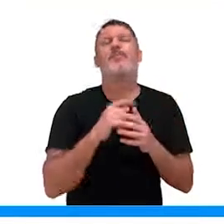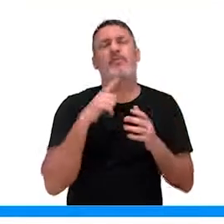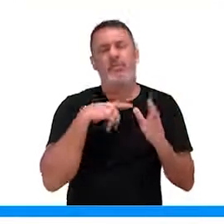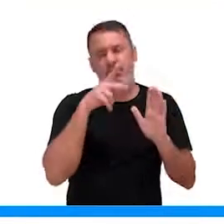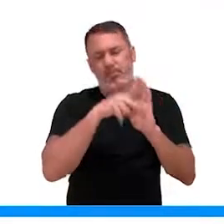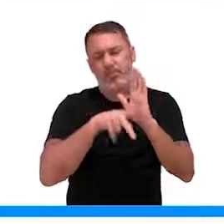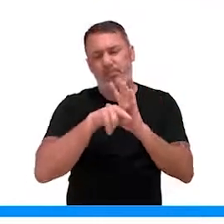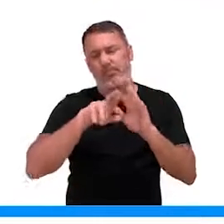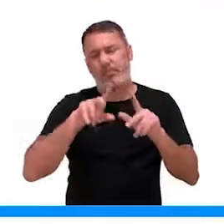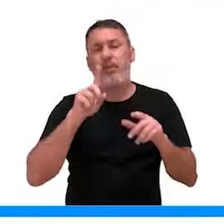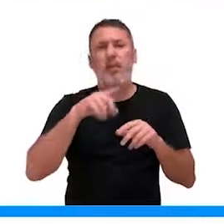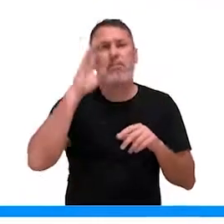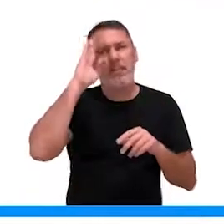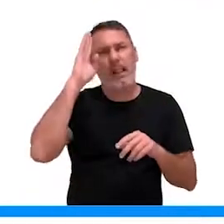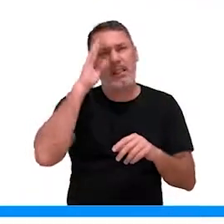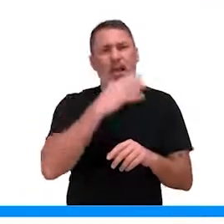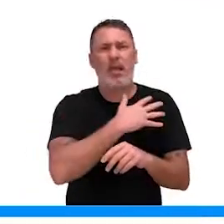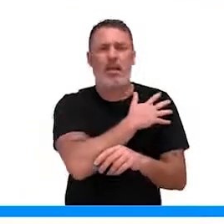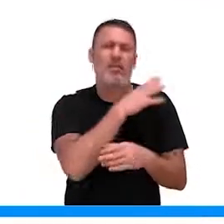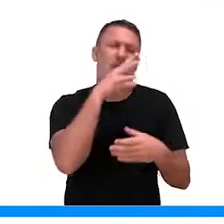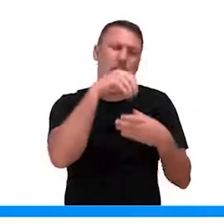projetos militares ali,